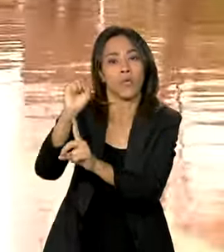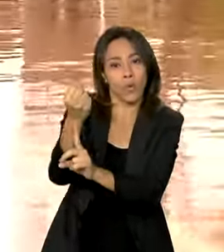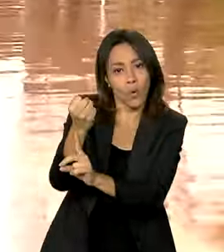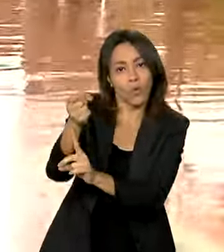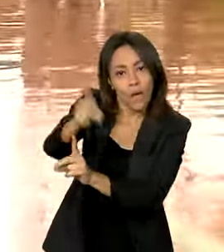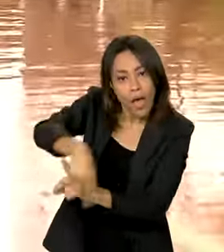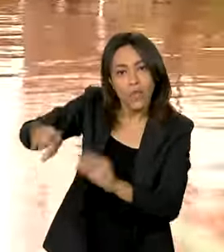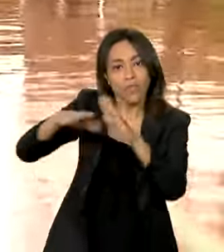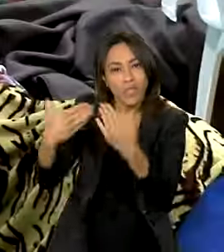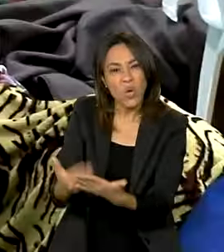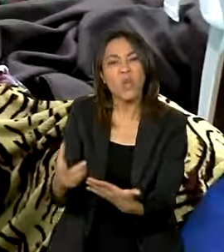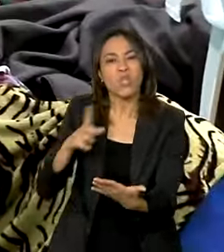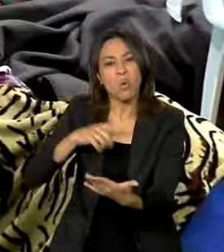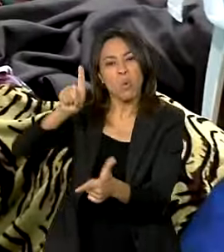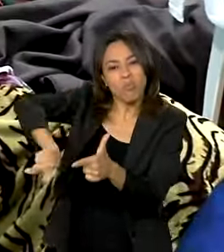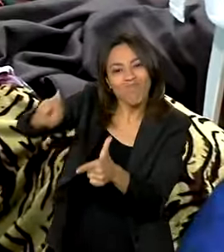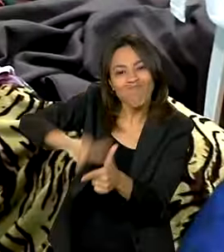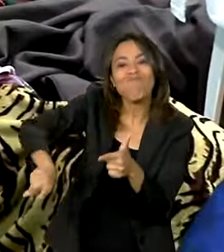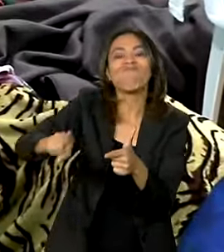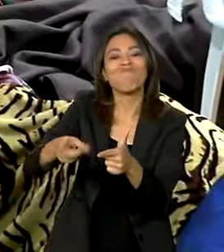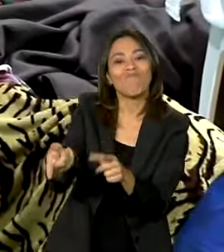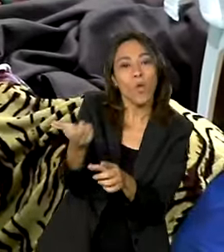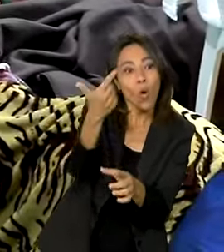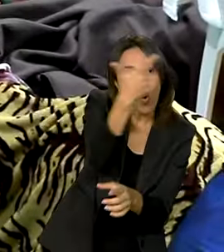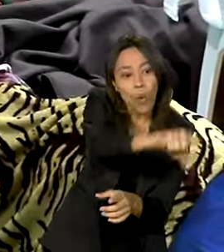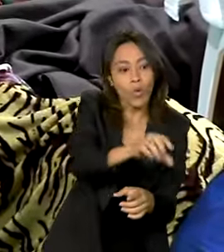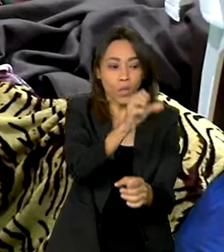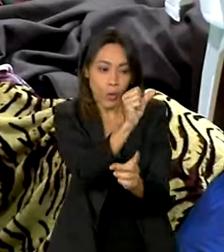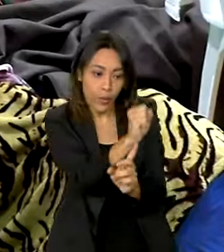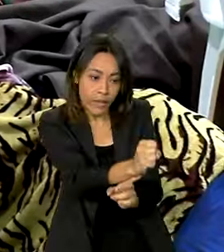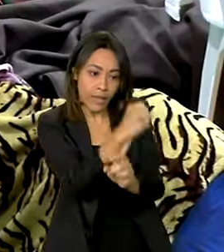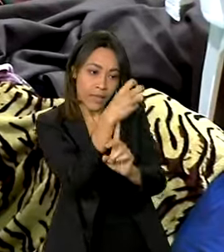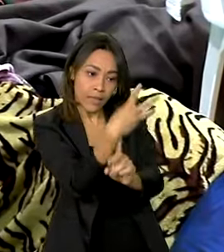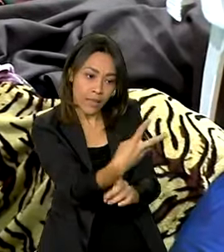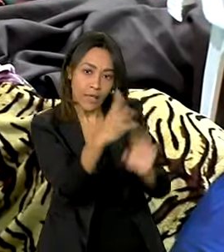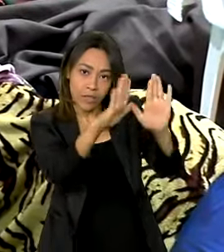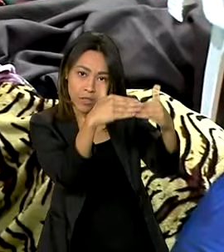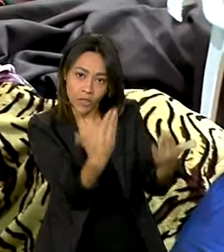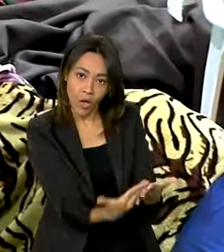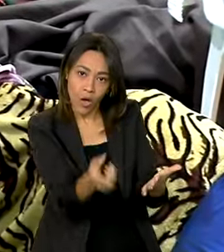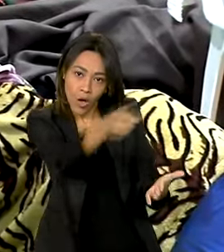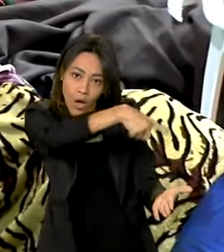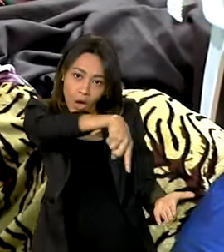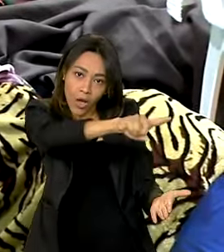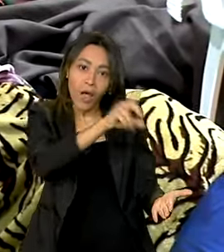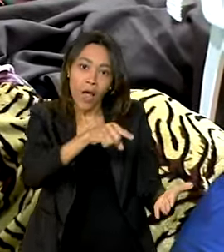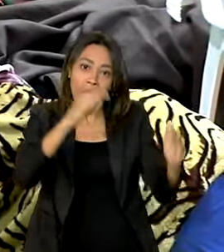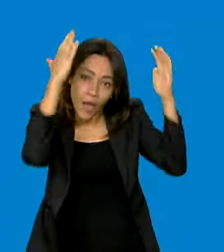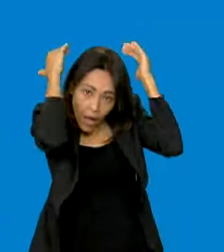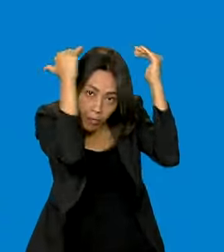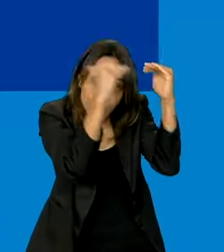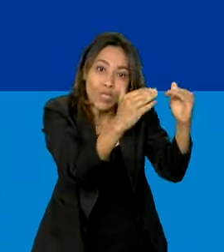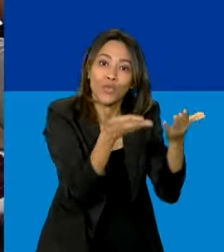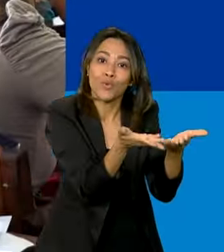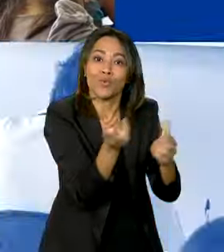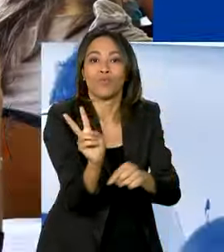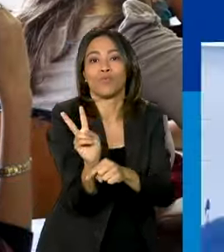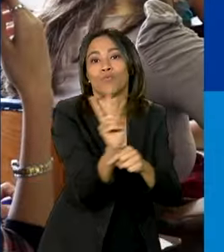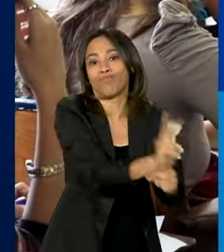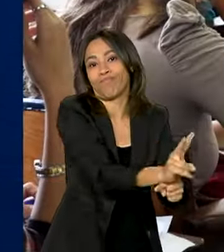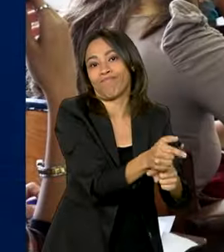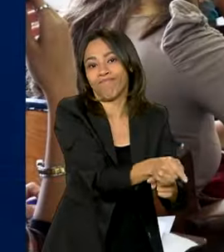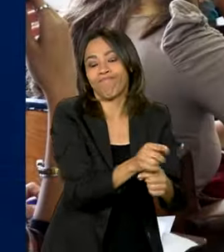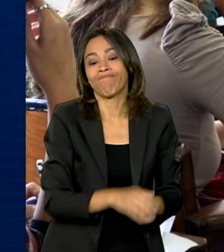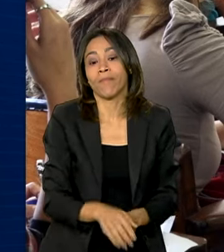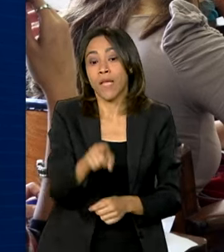estão danificadas. Outras 83 escolas estão servindo de abrigo. As instituições